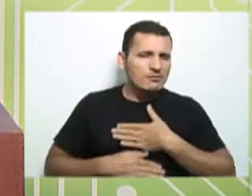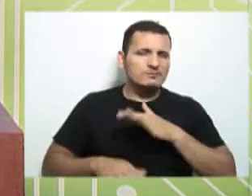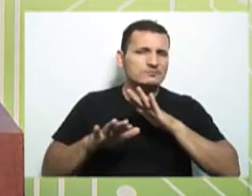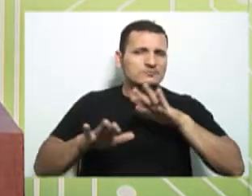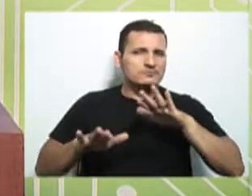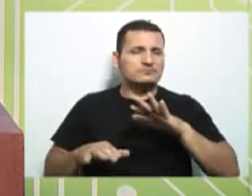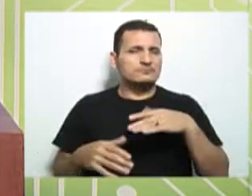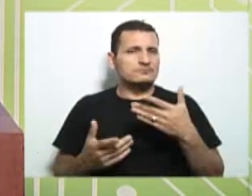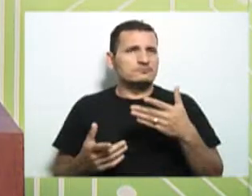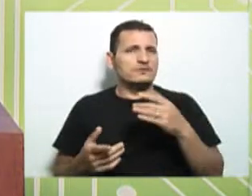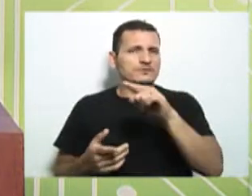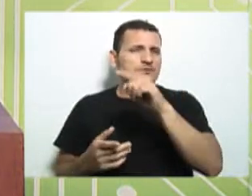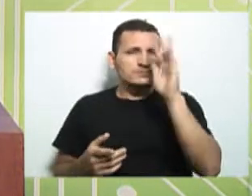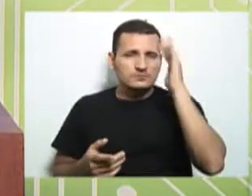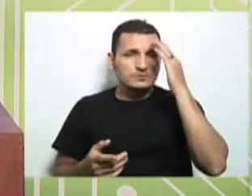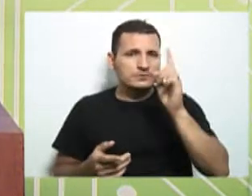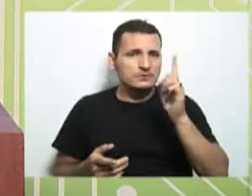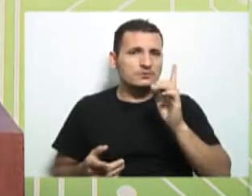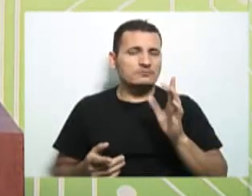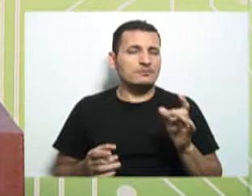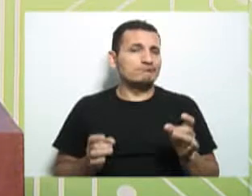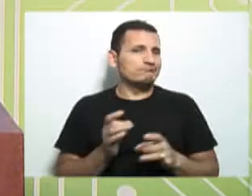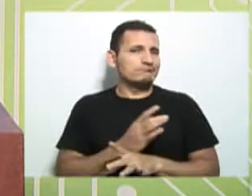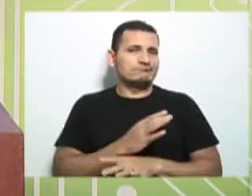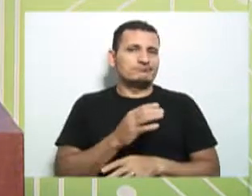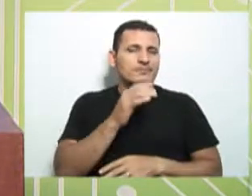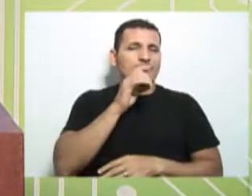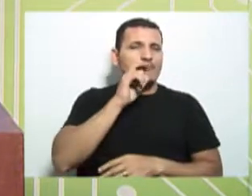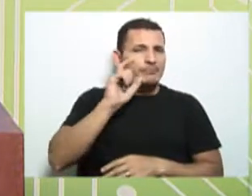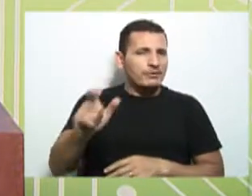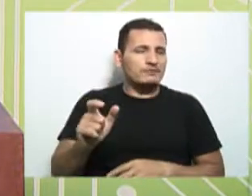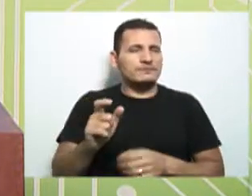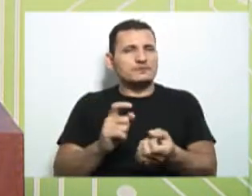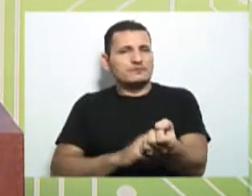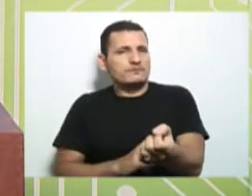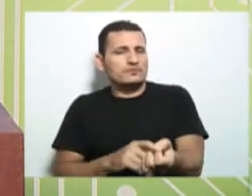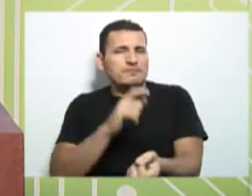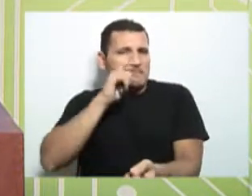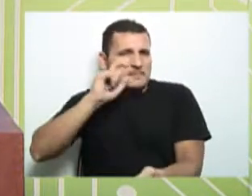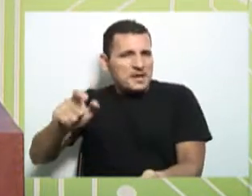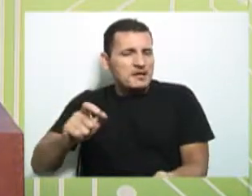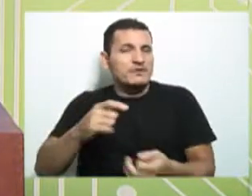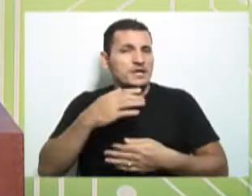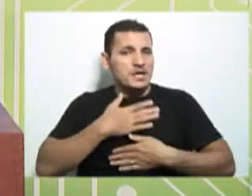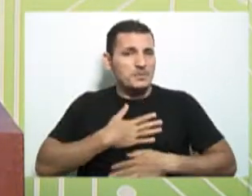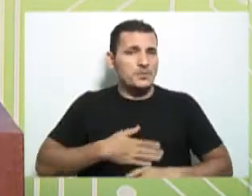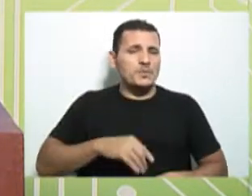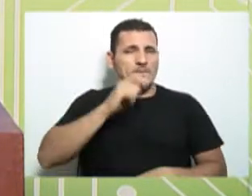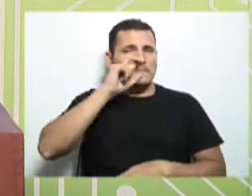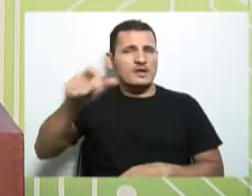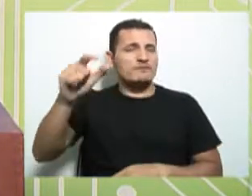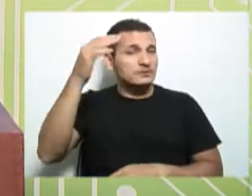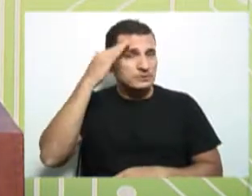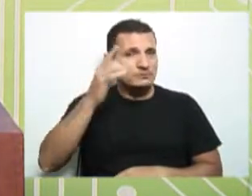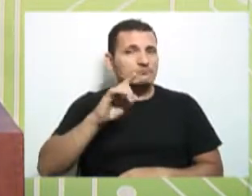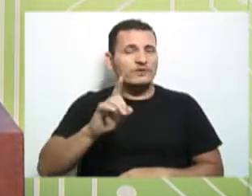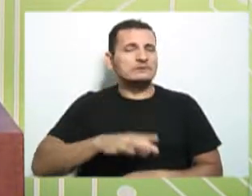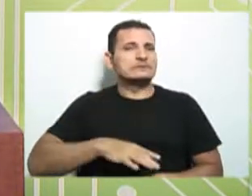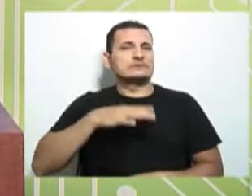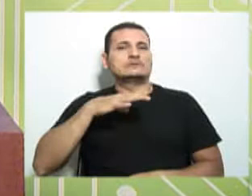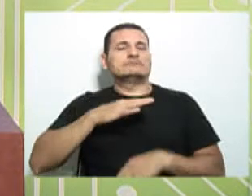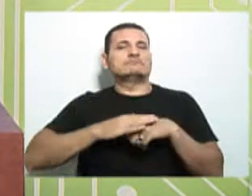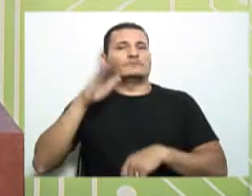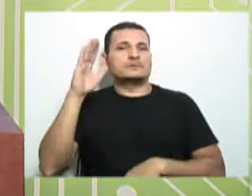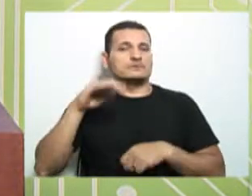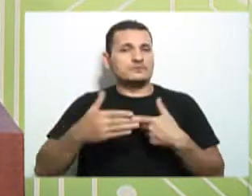não é isso que você não entendeu. Pronto, chamou de nervoso, mandou se acalmar, disse que ele não se entendeu, só vai aumentar esse conflito. Então